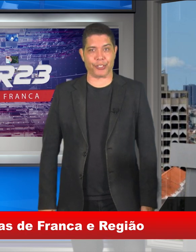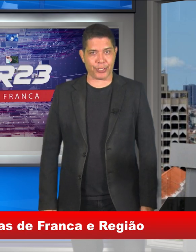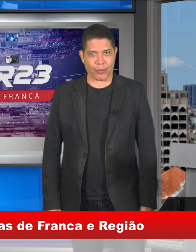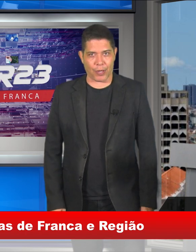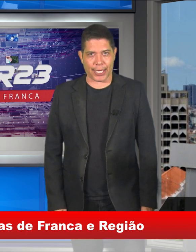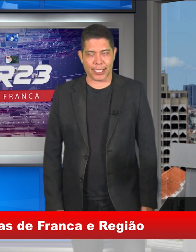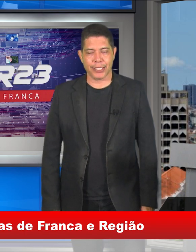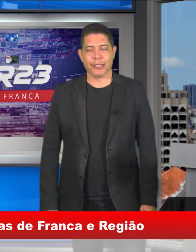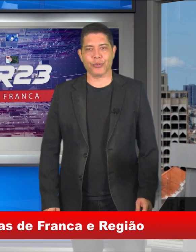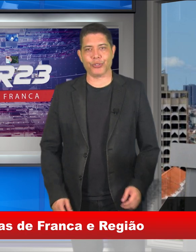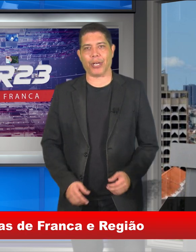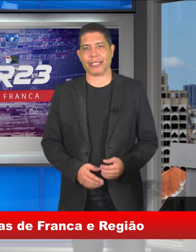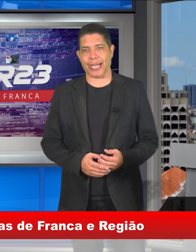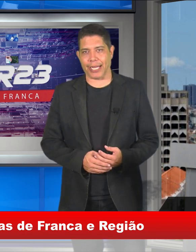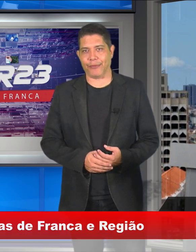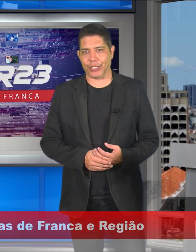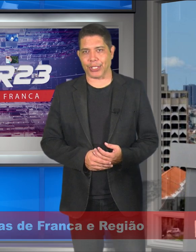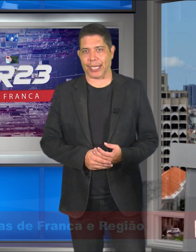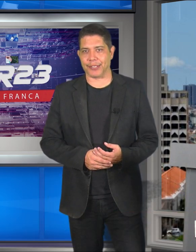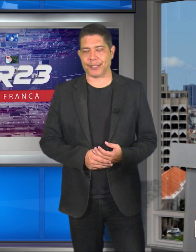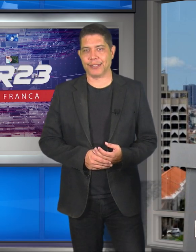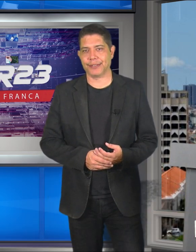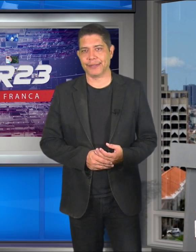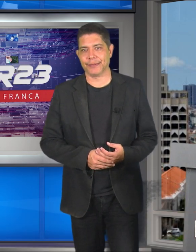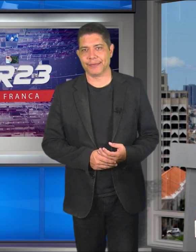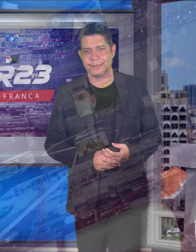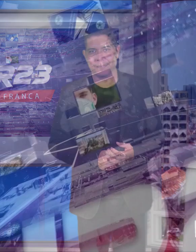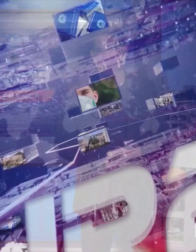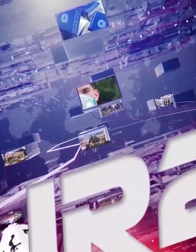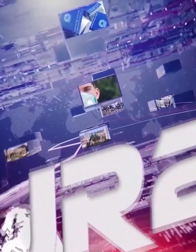a partir de agora no JR23.